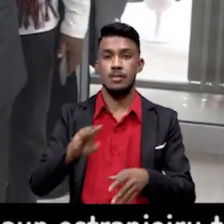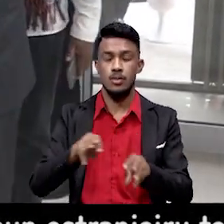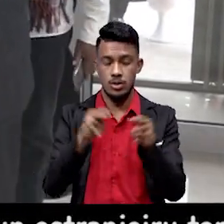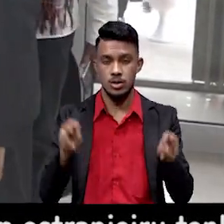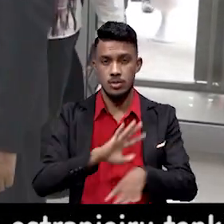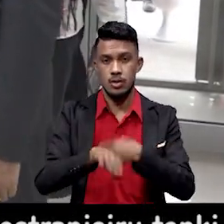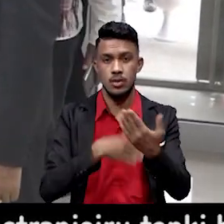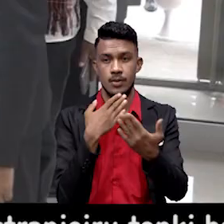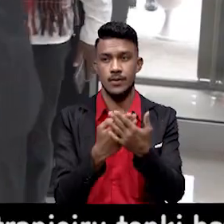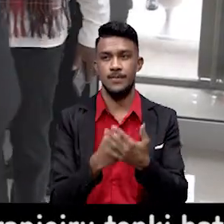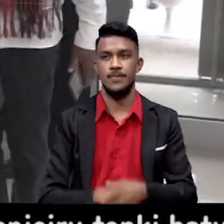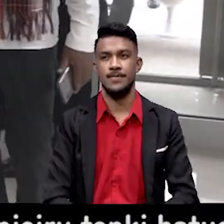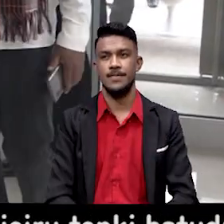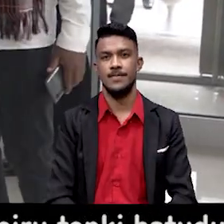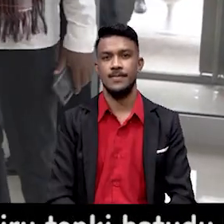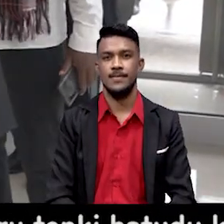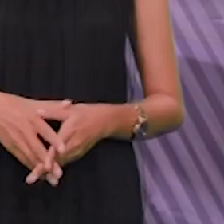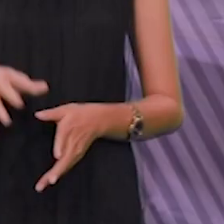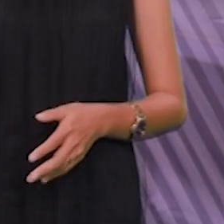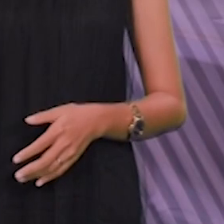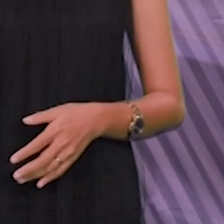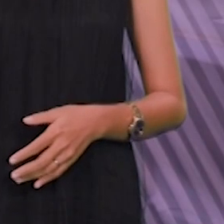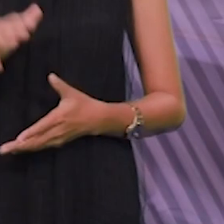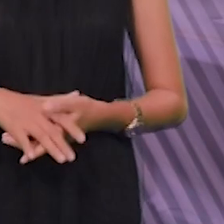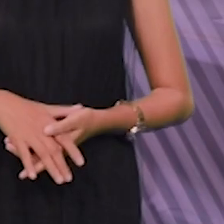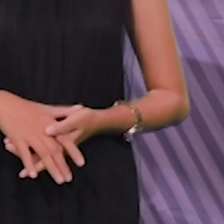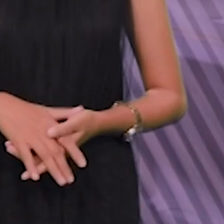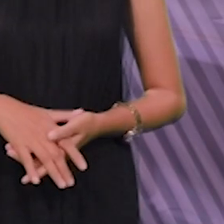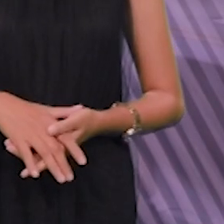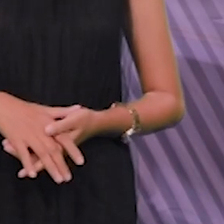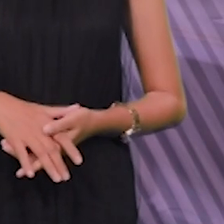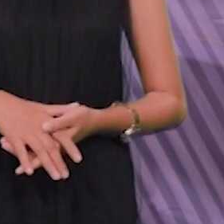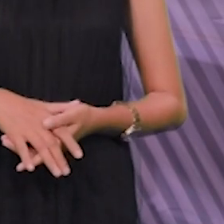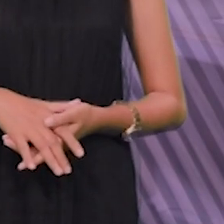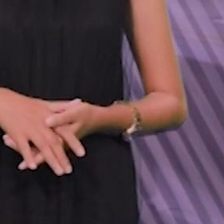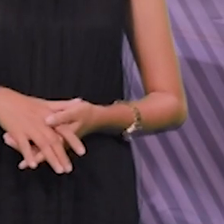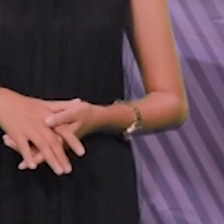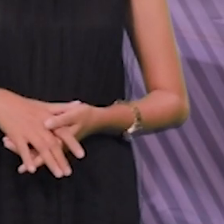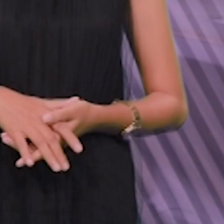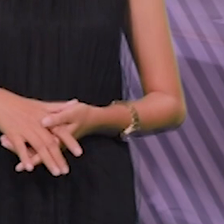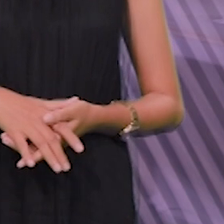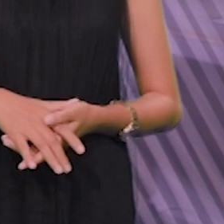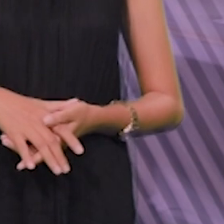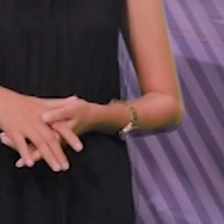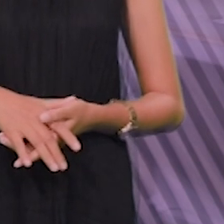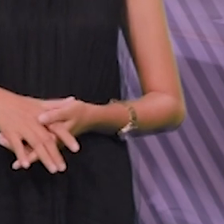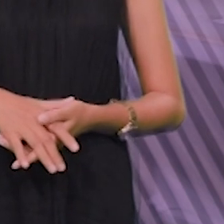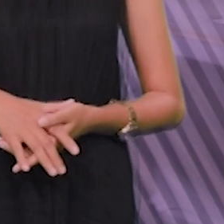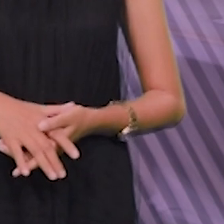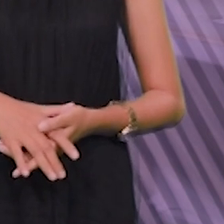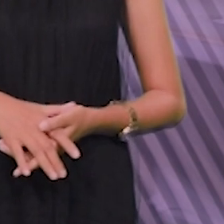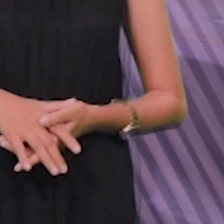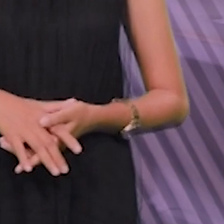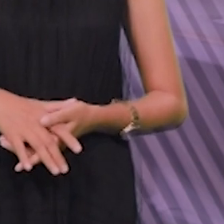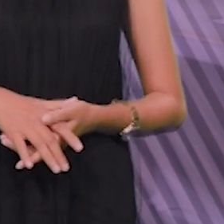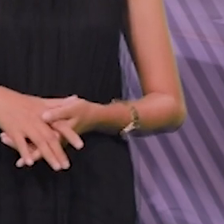de Carvalho, Elio Gaio, Ziemen. Olá! Quer dar um like? Quer que te volte se gosta do vídeo ainda, né? Por comentário,